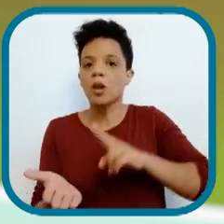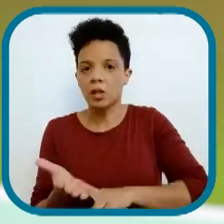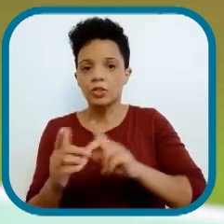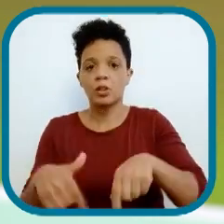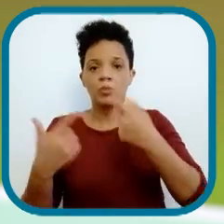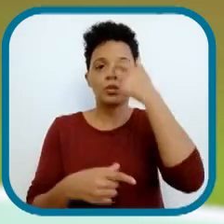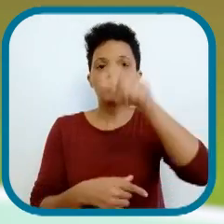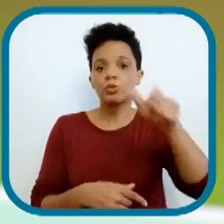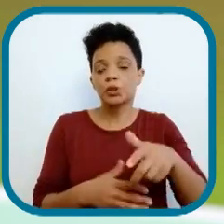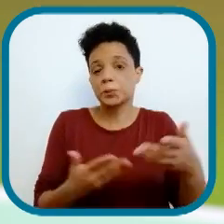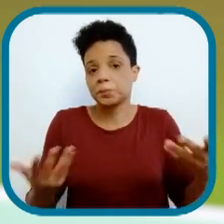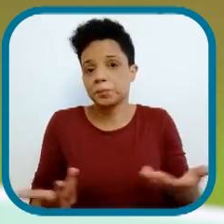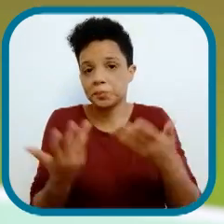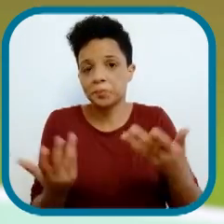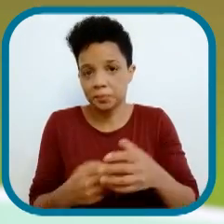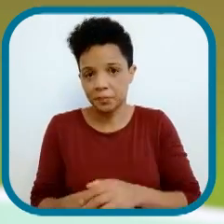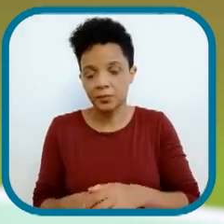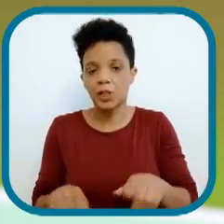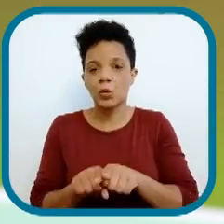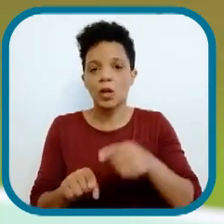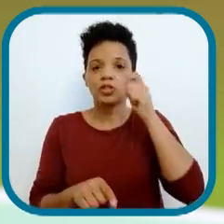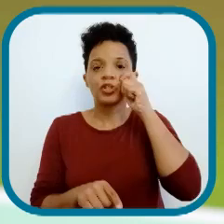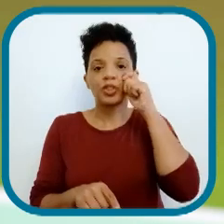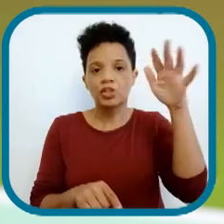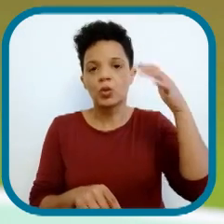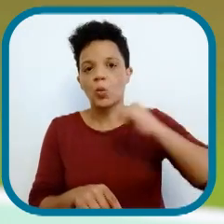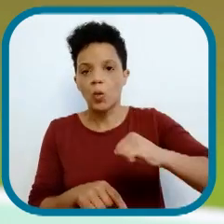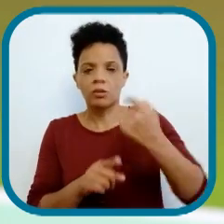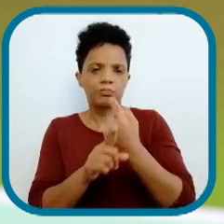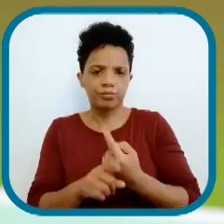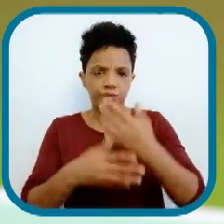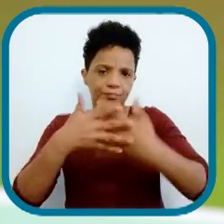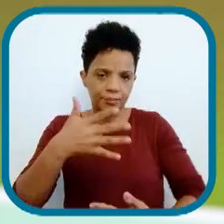muitíssimo honesta. Depois há pessoas que, enfim, que são xenófobas e